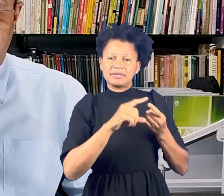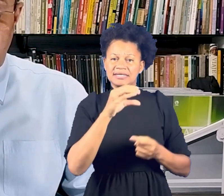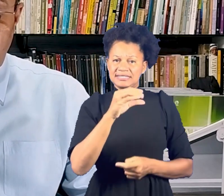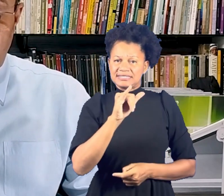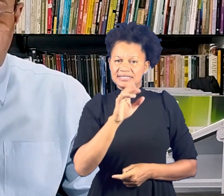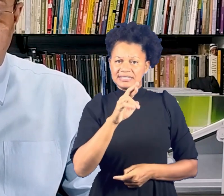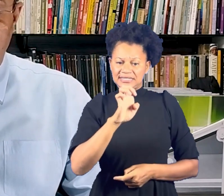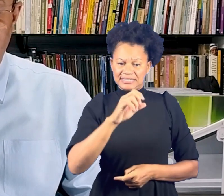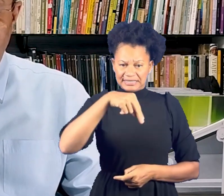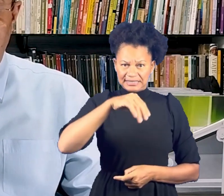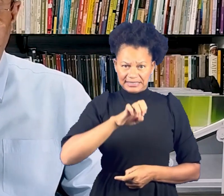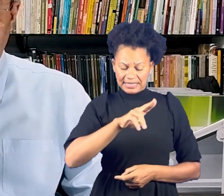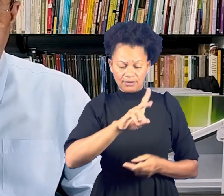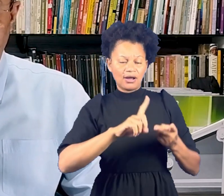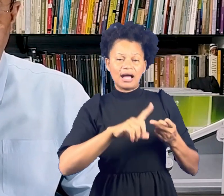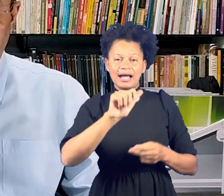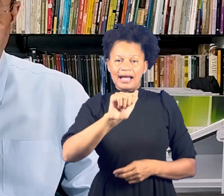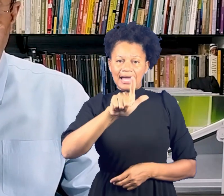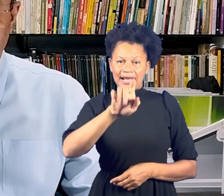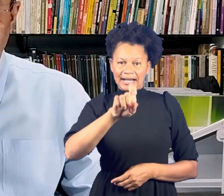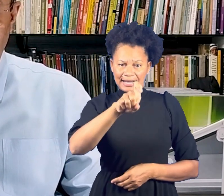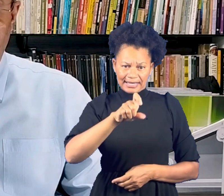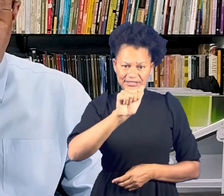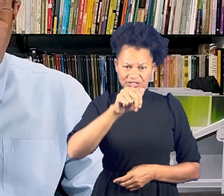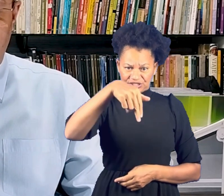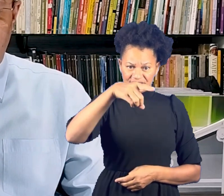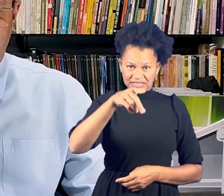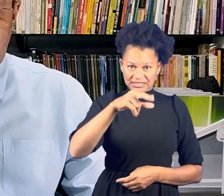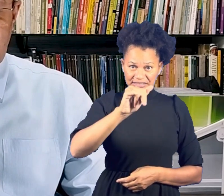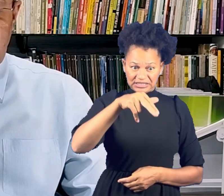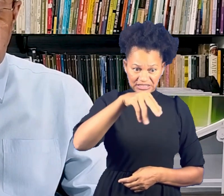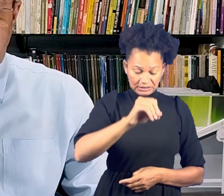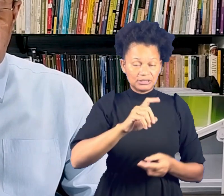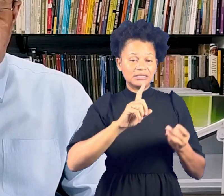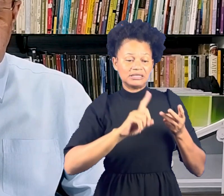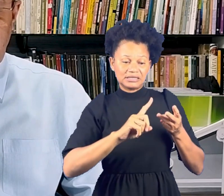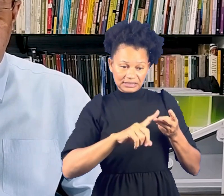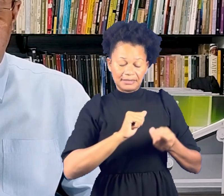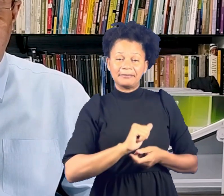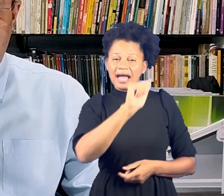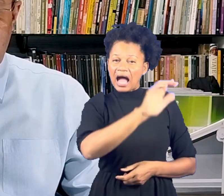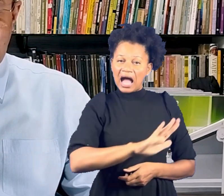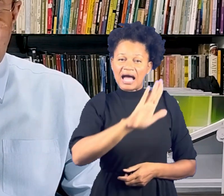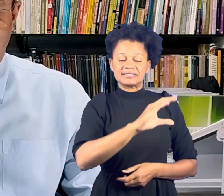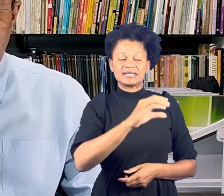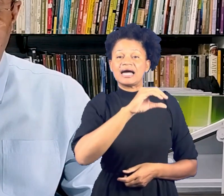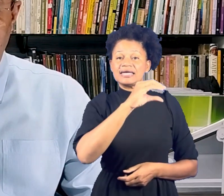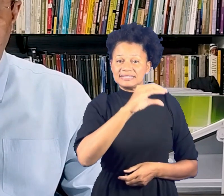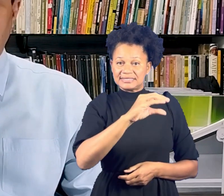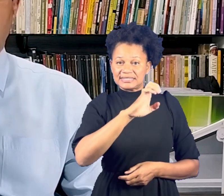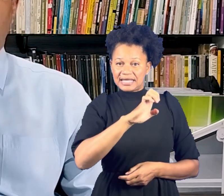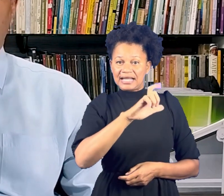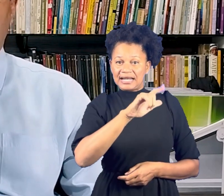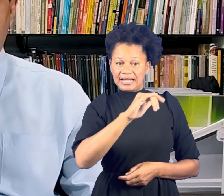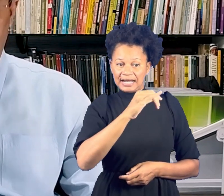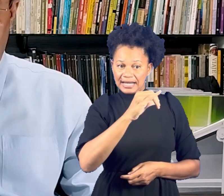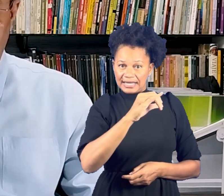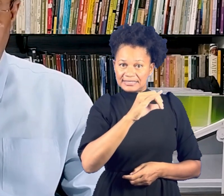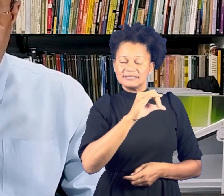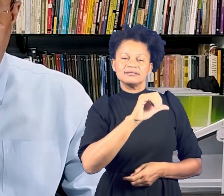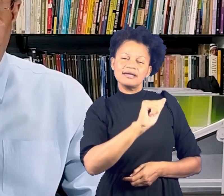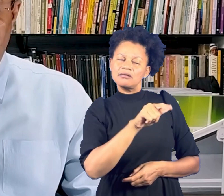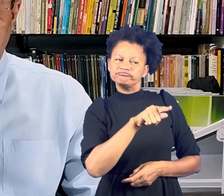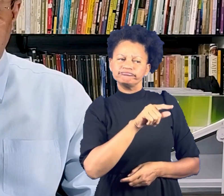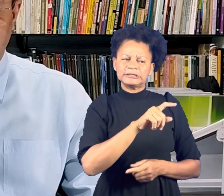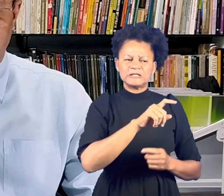dos sireneus, e dos alexandrinos, e dos que eram da Cilícia e da Ásia, e disputavam